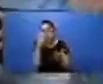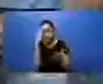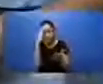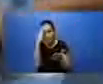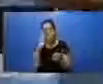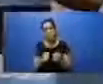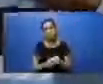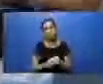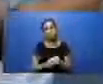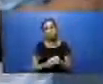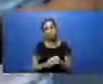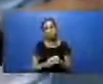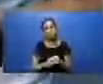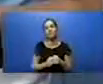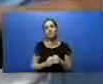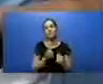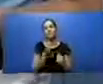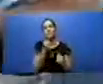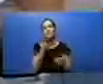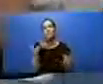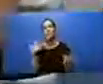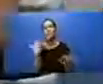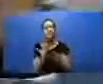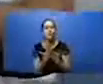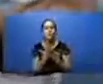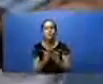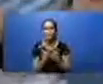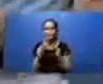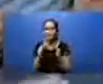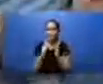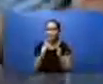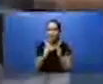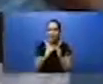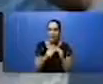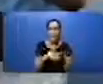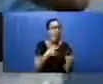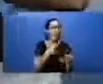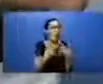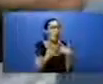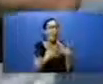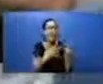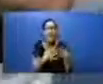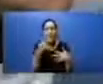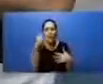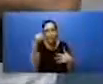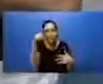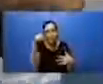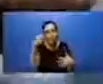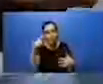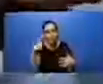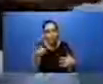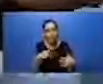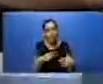Então, pessoal, tenham bons estudos em casa. Qualquer dúvida, consulta o tutor e até a próxima aula.